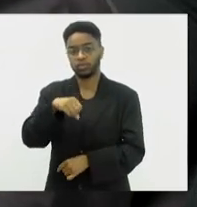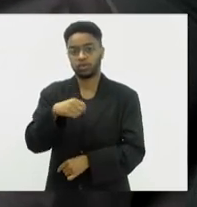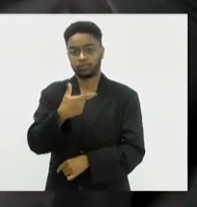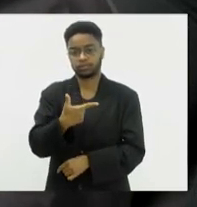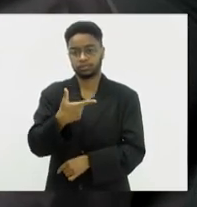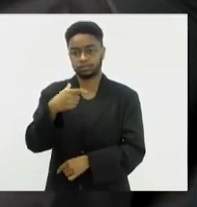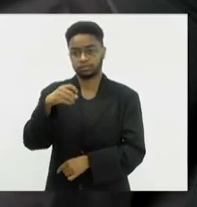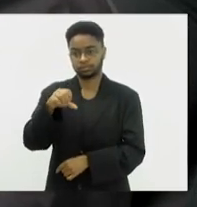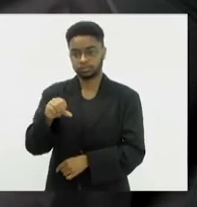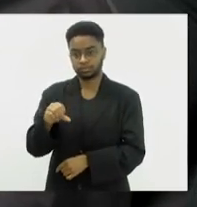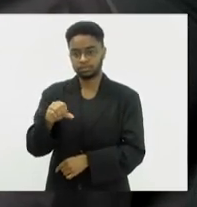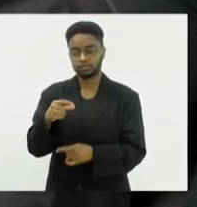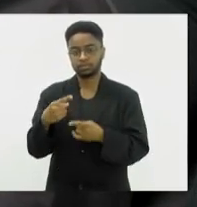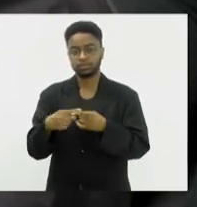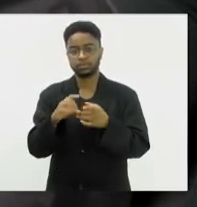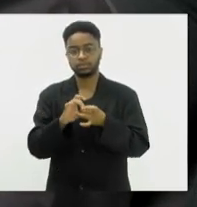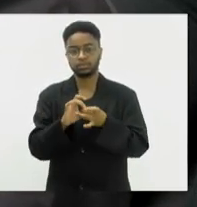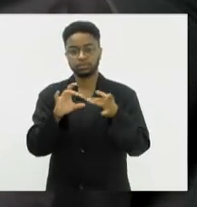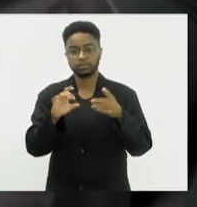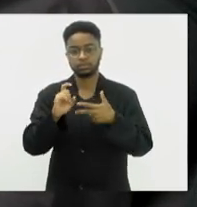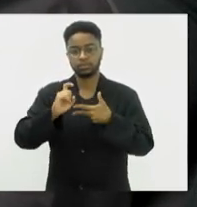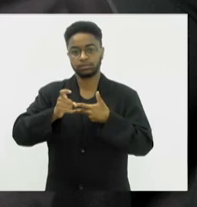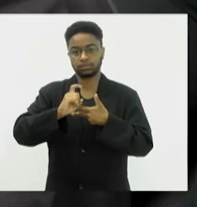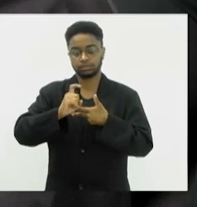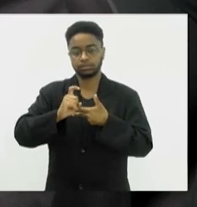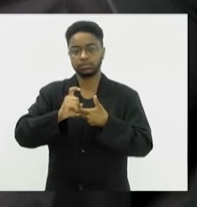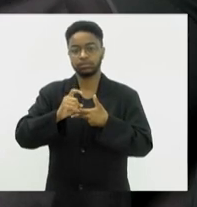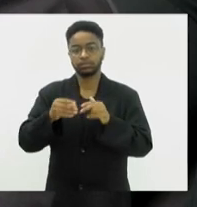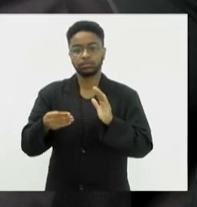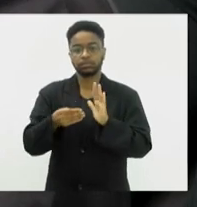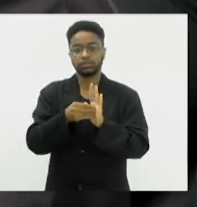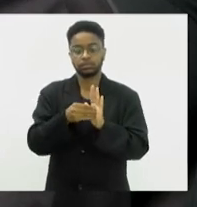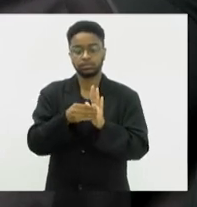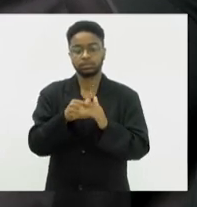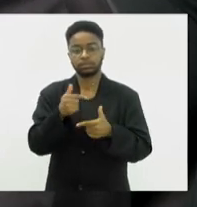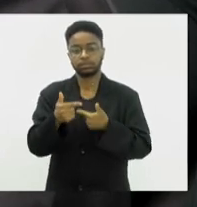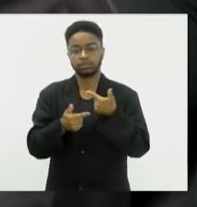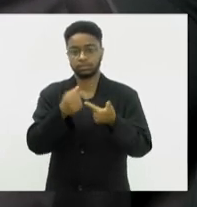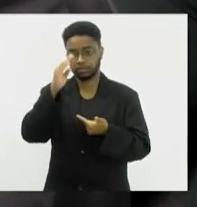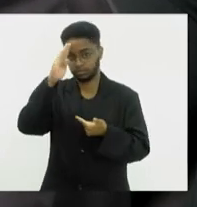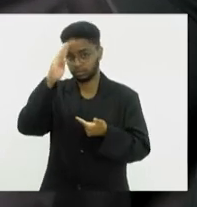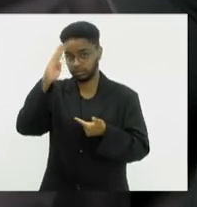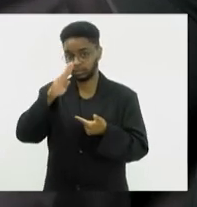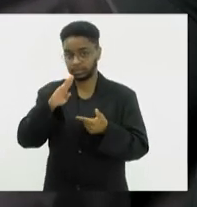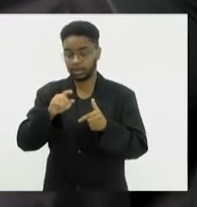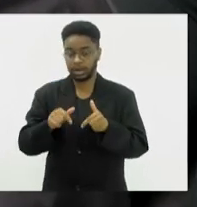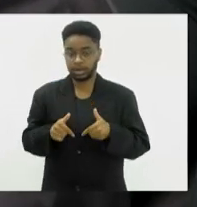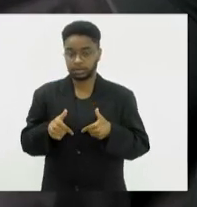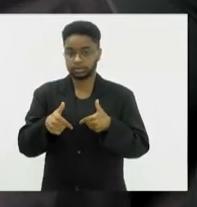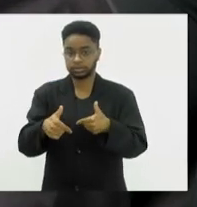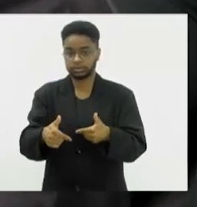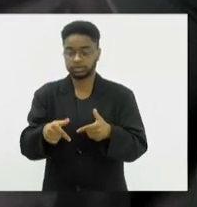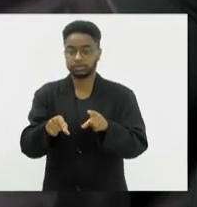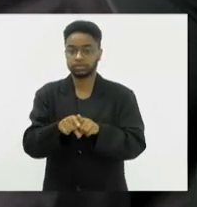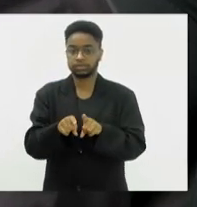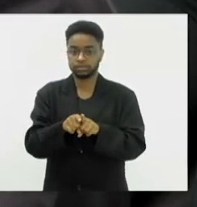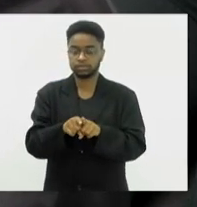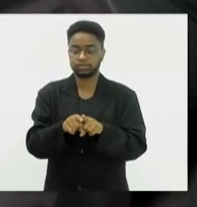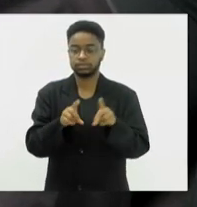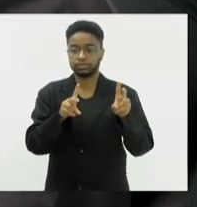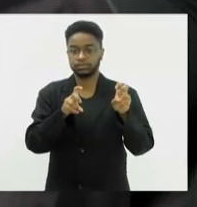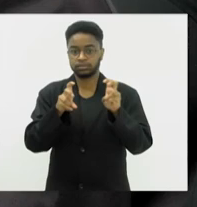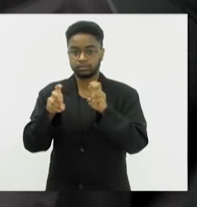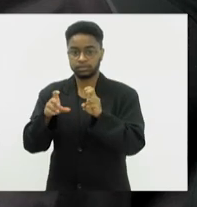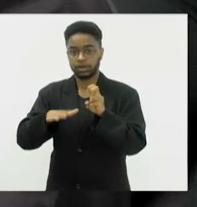8929, que autoriza o Poder Executivo a classificar como serviço essencial as atividades e os serviços relacionados